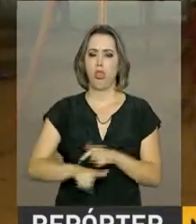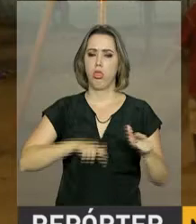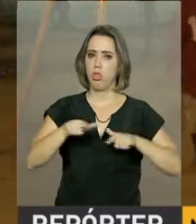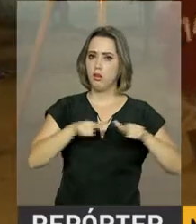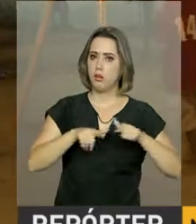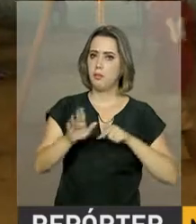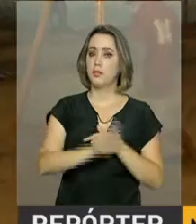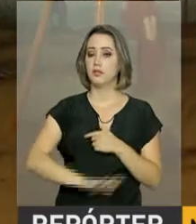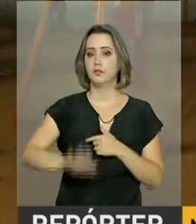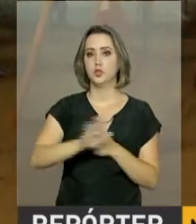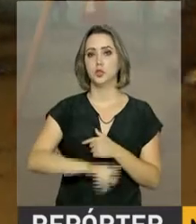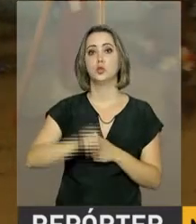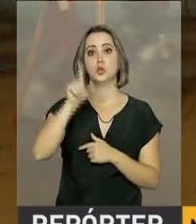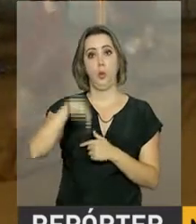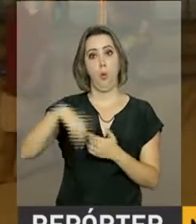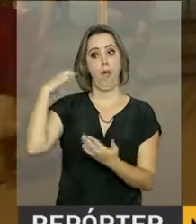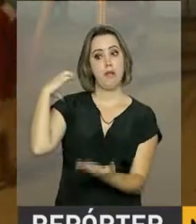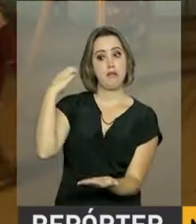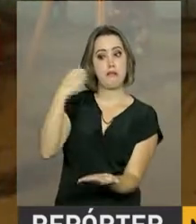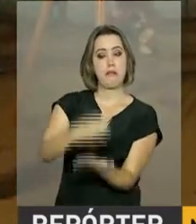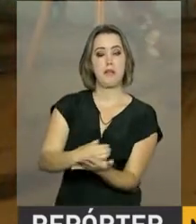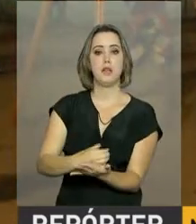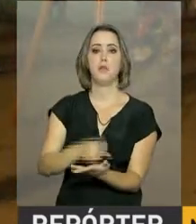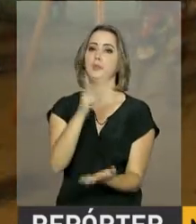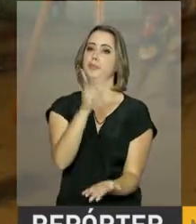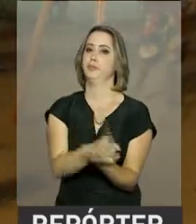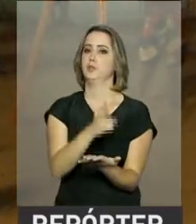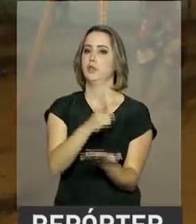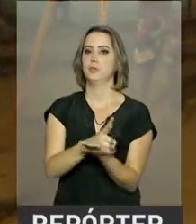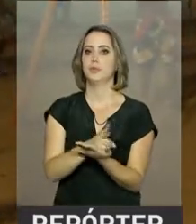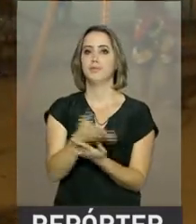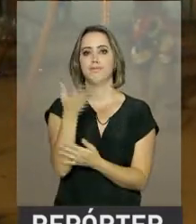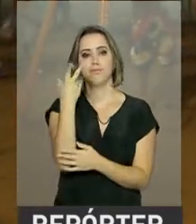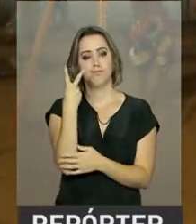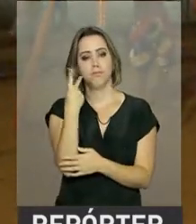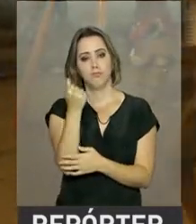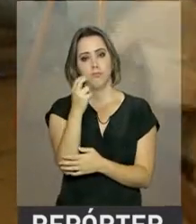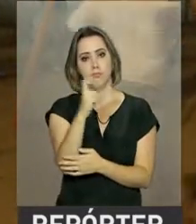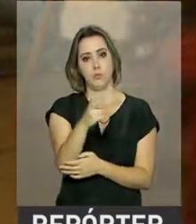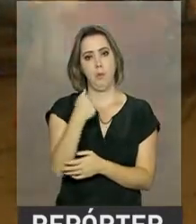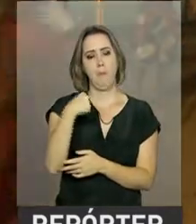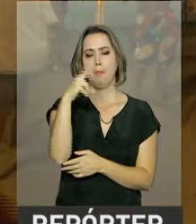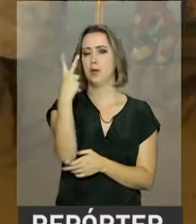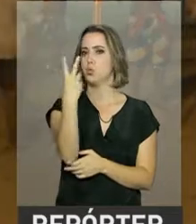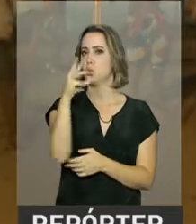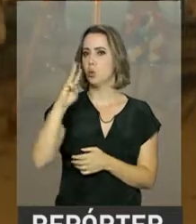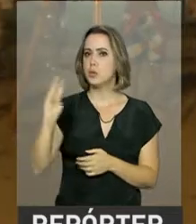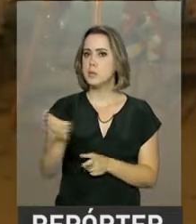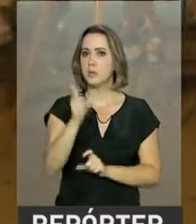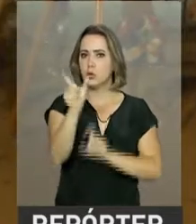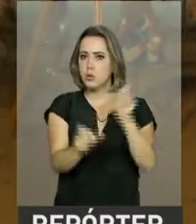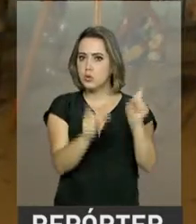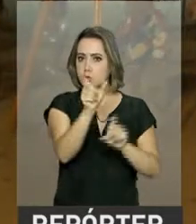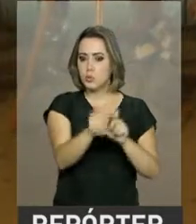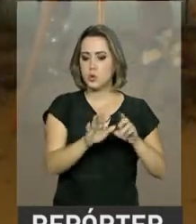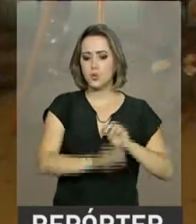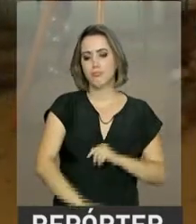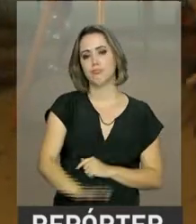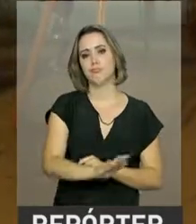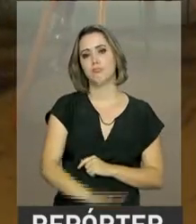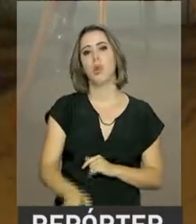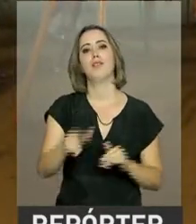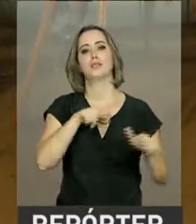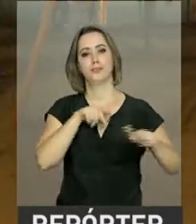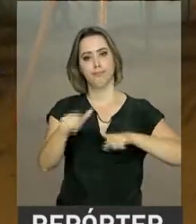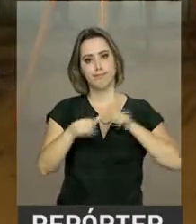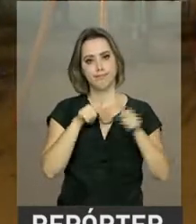em 2015, o Brasil ainda tinha mais de 2,5 milhões de crianças e adolescentes nessa situação. E nos períodos de festas, como o